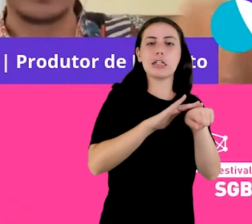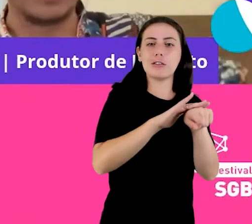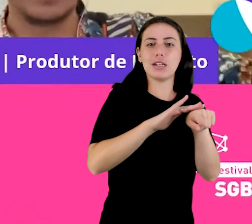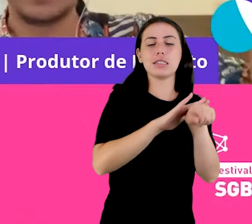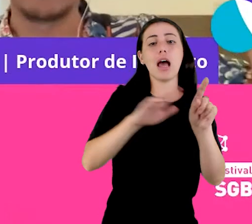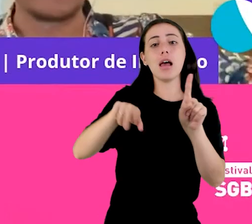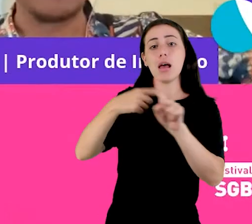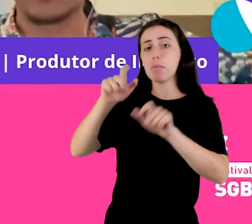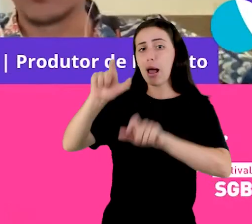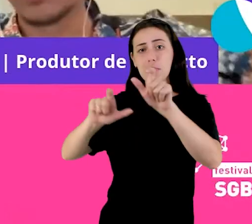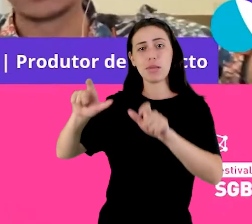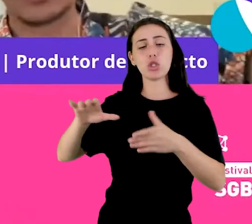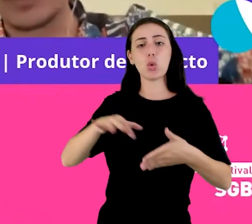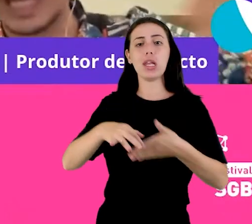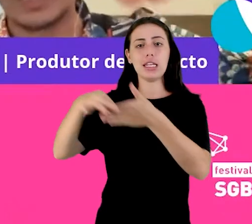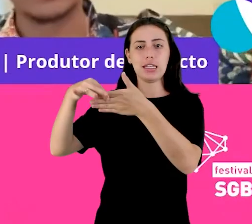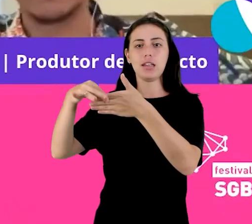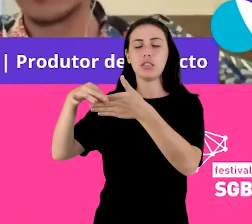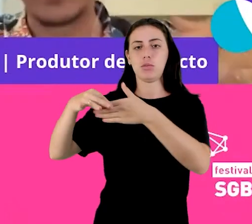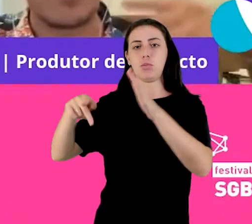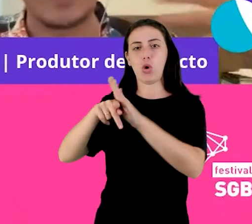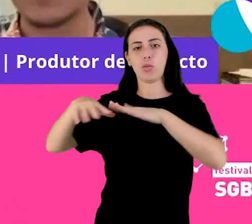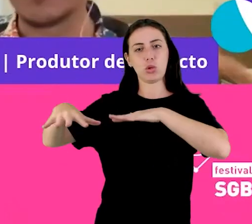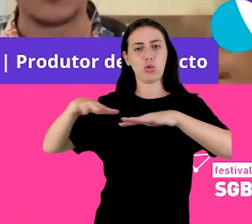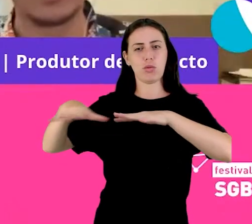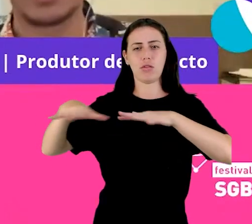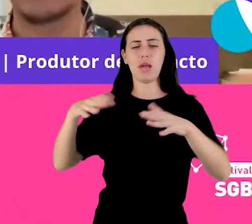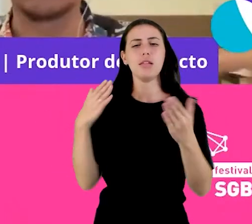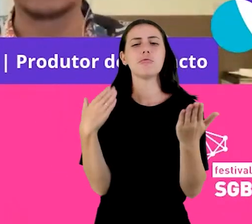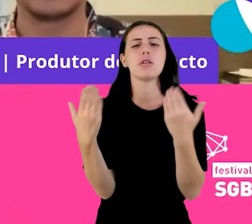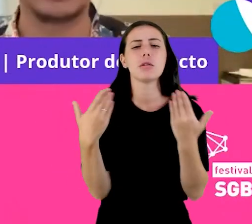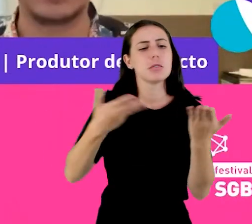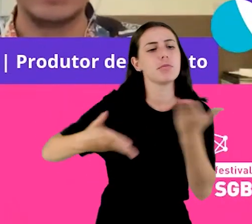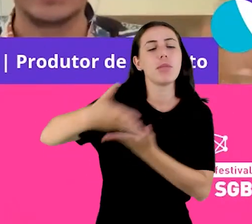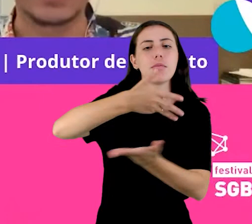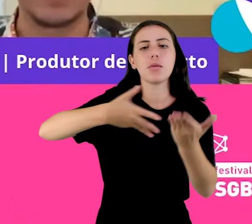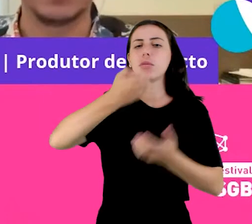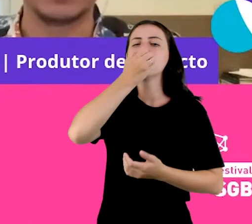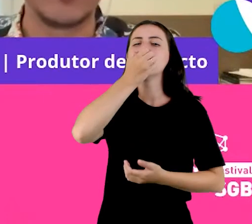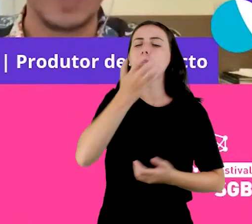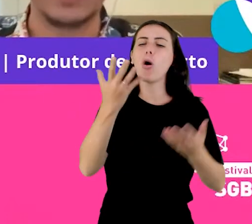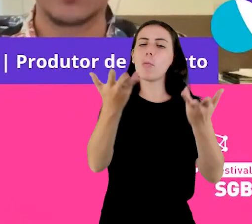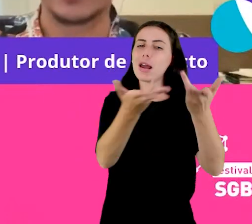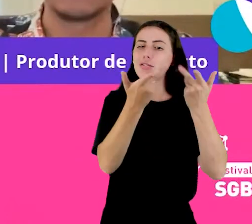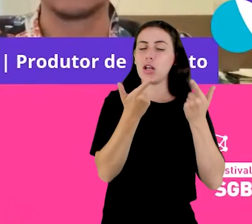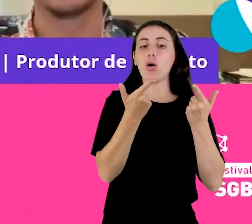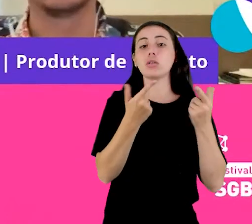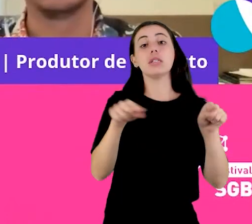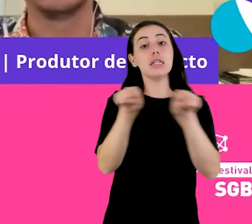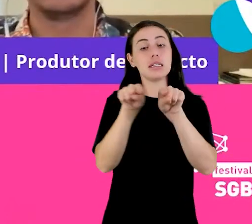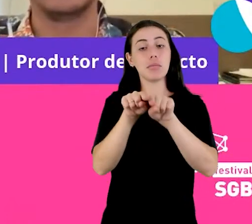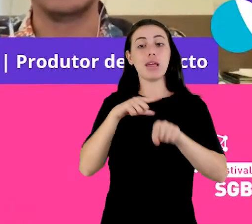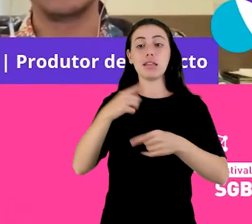ocupam vereadoras, co-deputadas, né? Foi uma conversa muito legal, e algumas líderes também de movimento, como a Marião